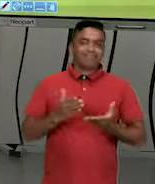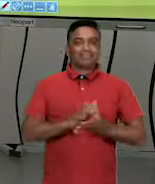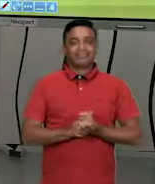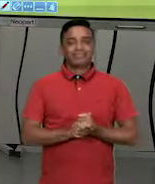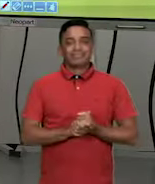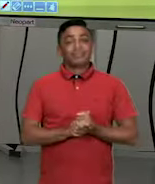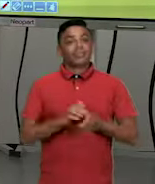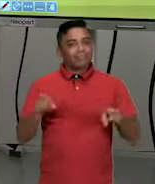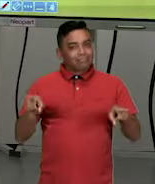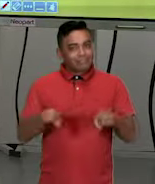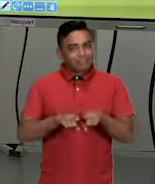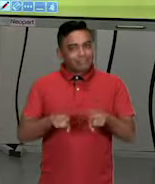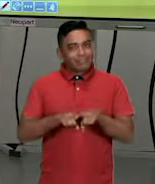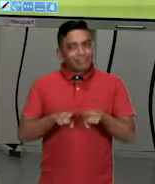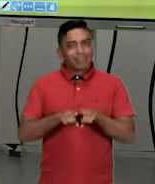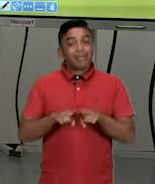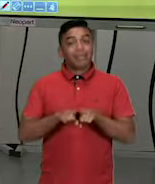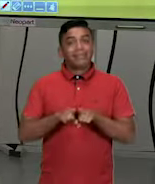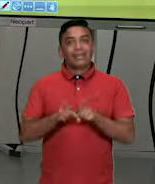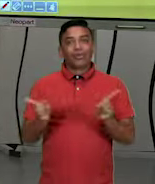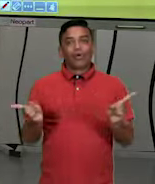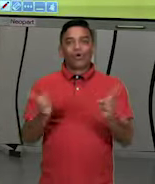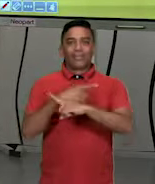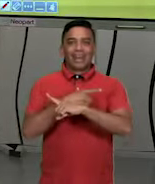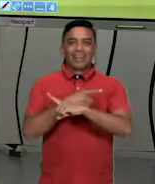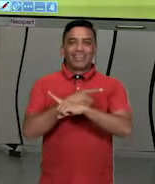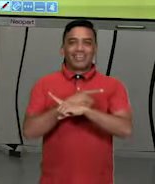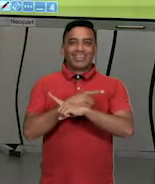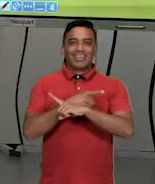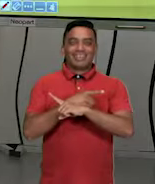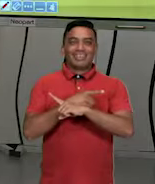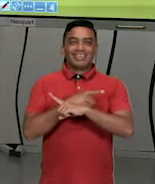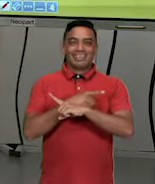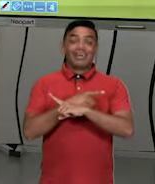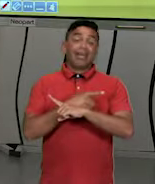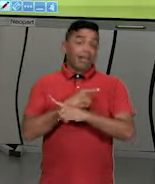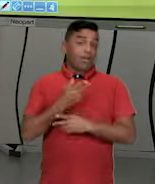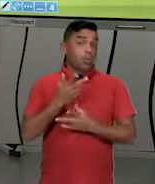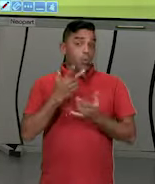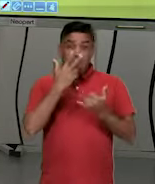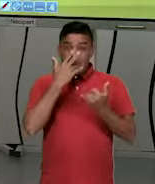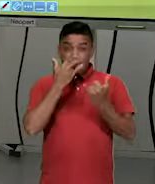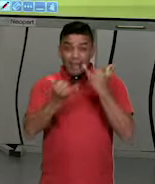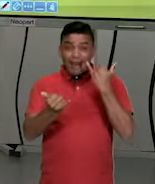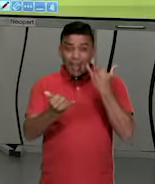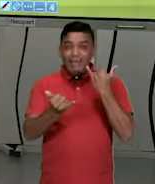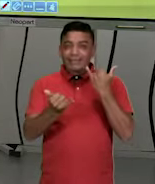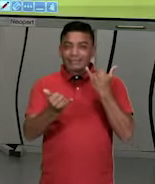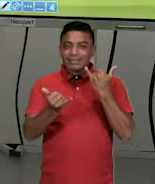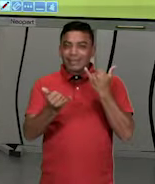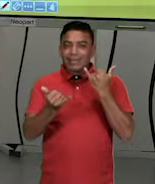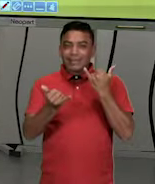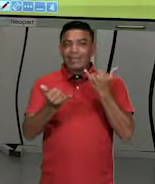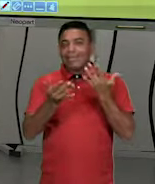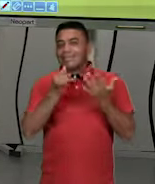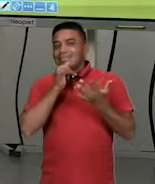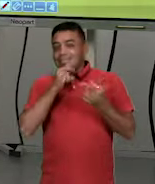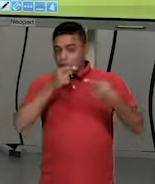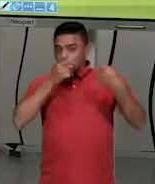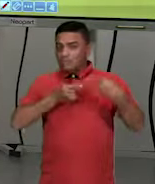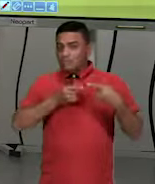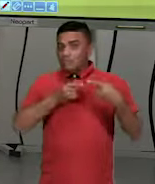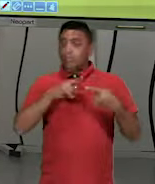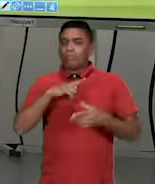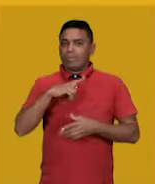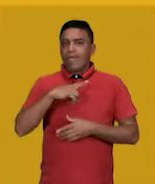Além disso, nós temos a contra-argumentação. Então, ela é quase igual à contraposição. Eu tenho um